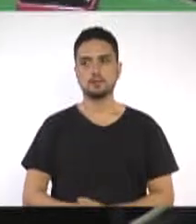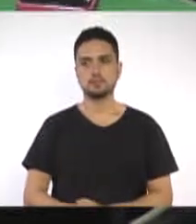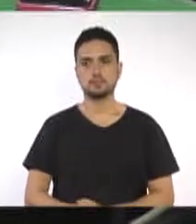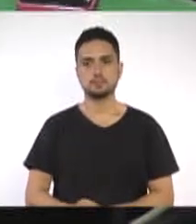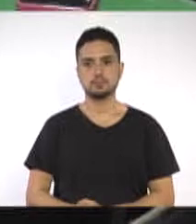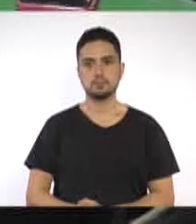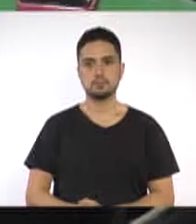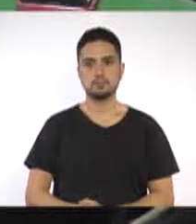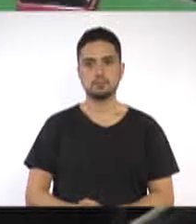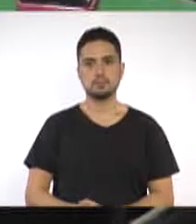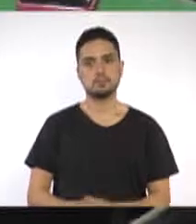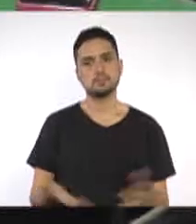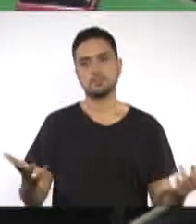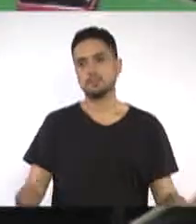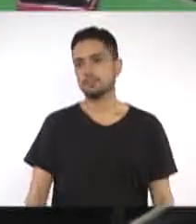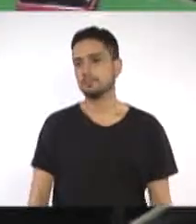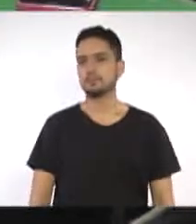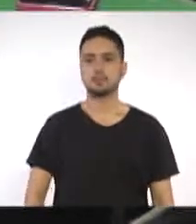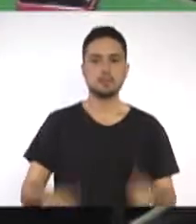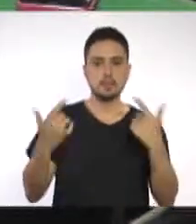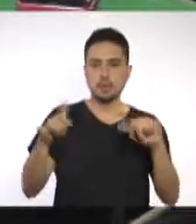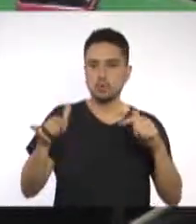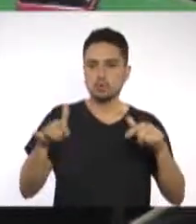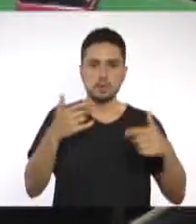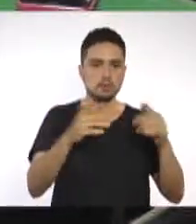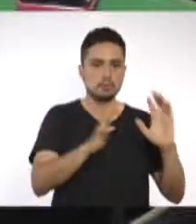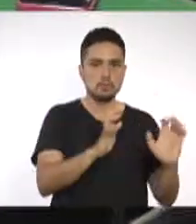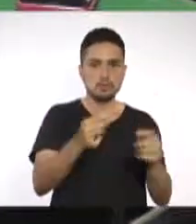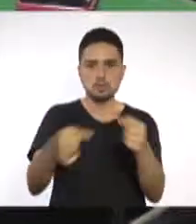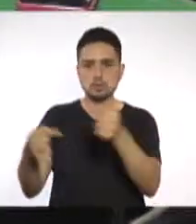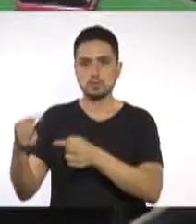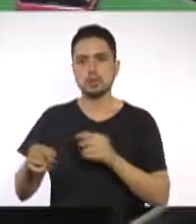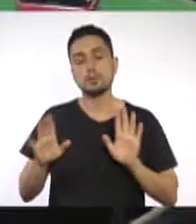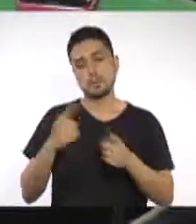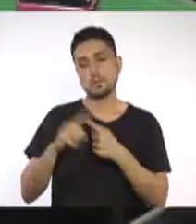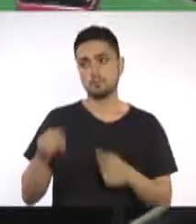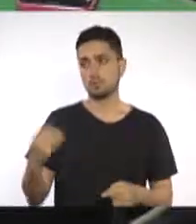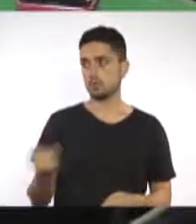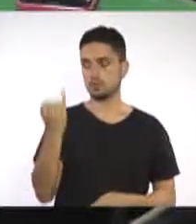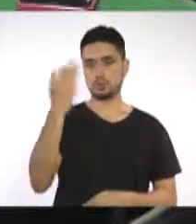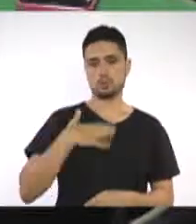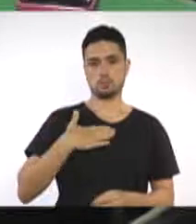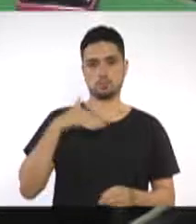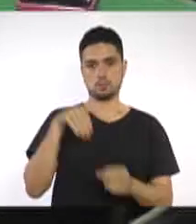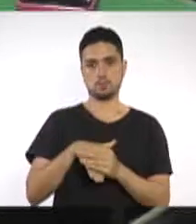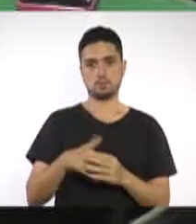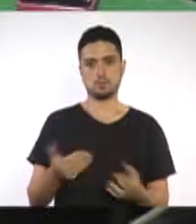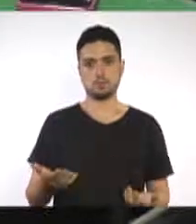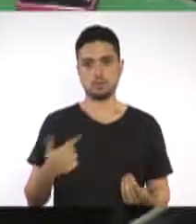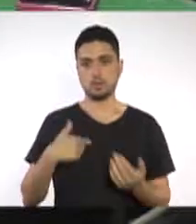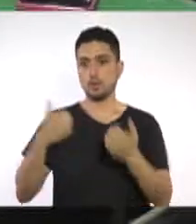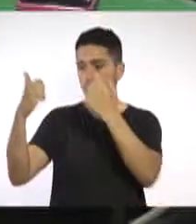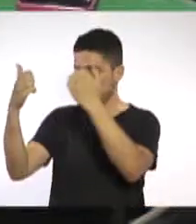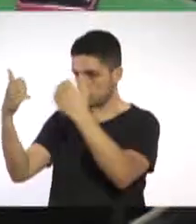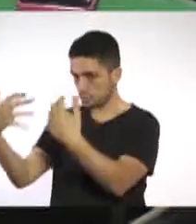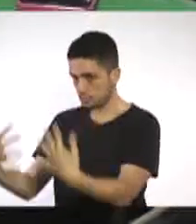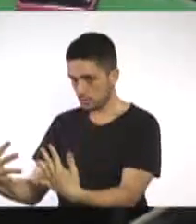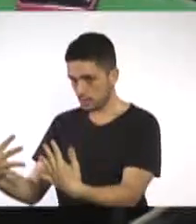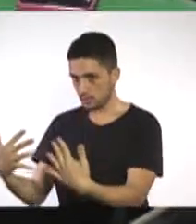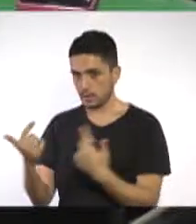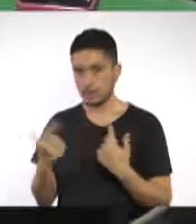Olha só, não está em Até que discussão. não precisava ter... Não, porque isso importa para o meu voto. Olha só, Isso importa para o meu eu voto. lhe esclareço, eu estou dizendo é que não